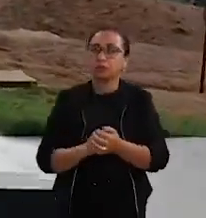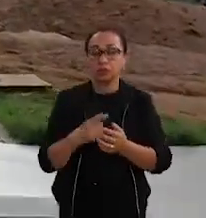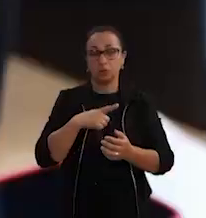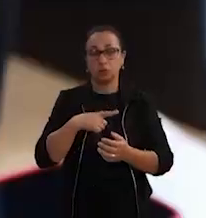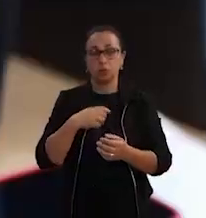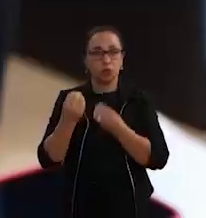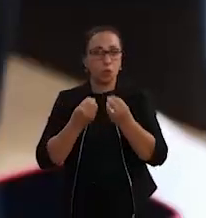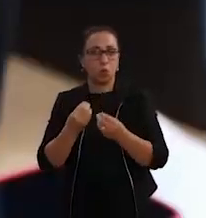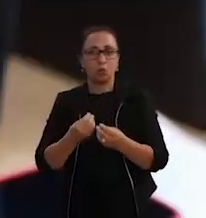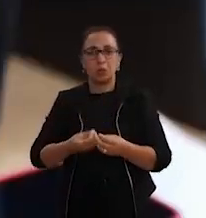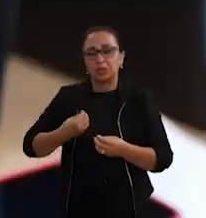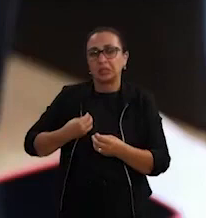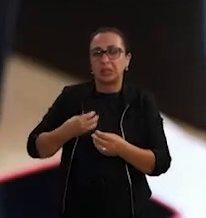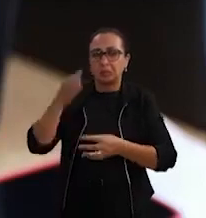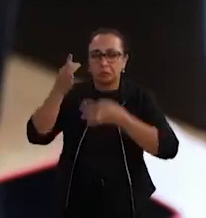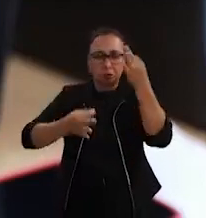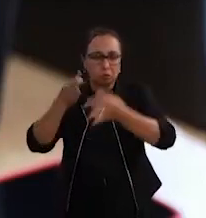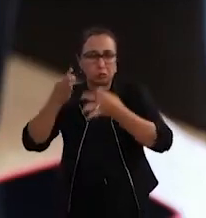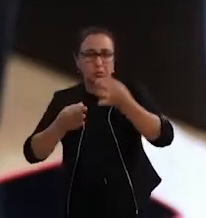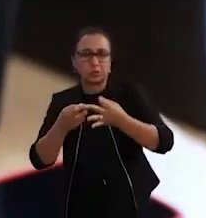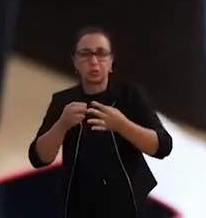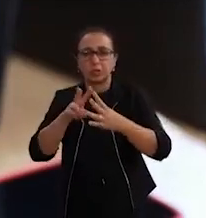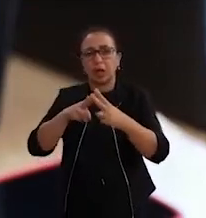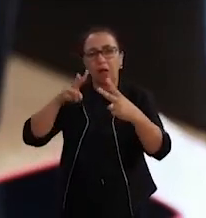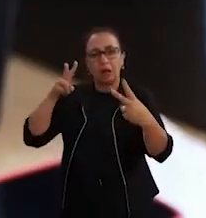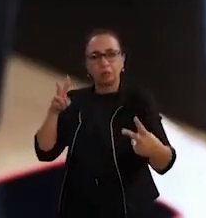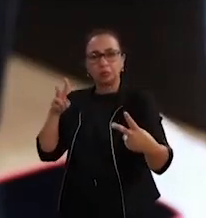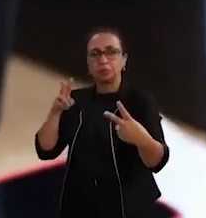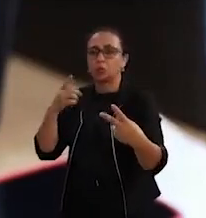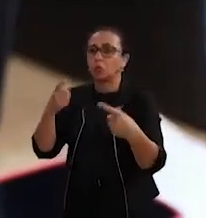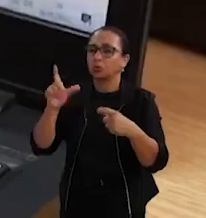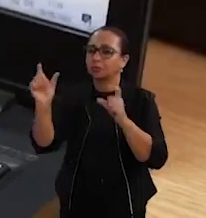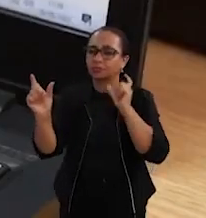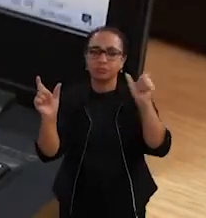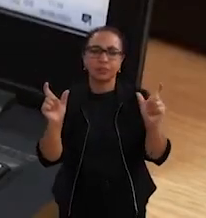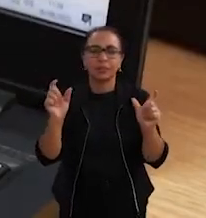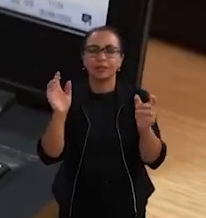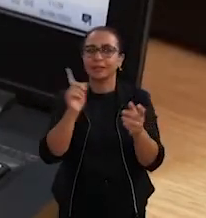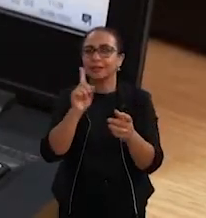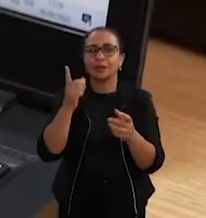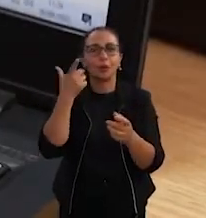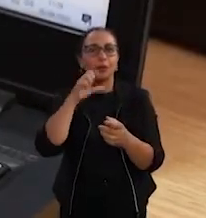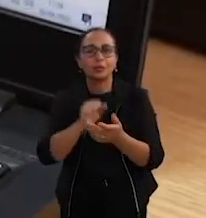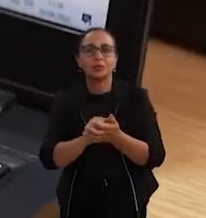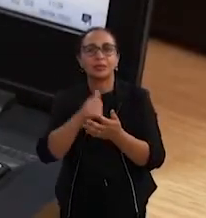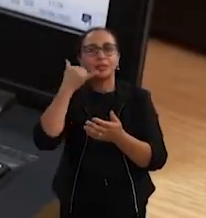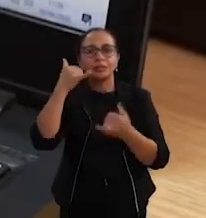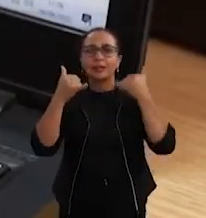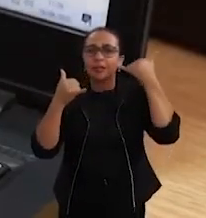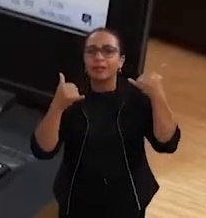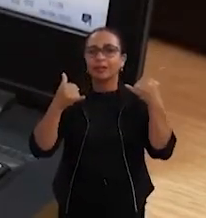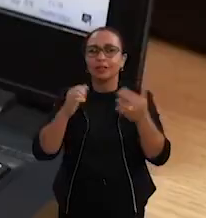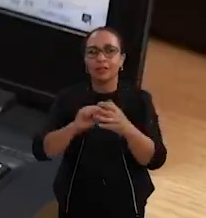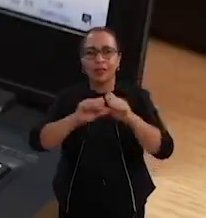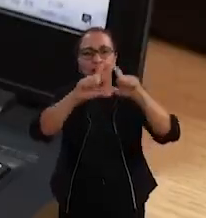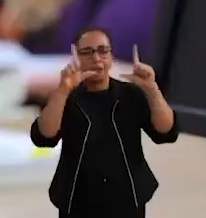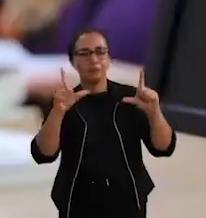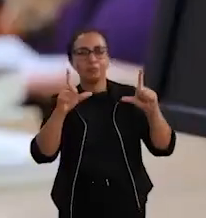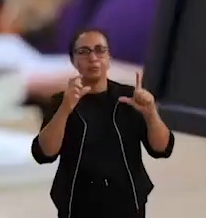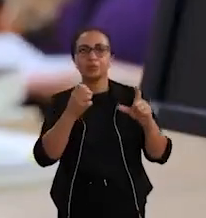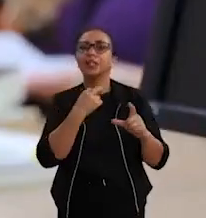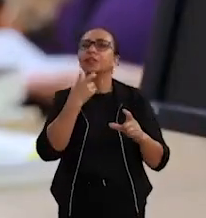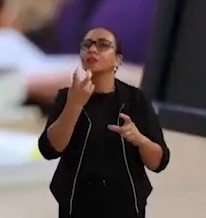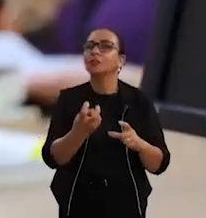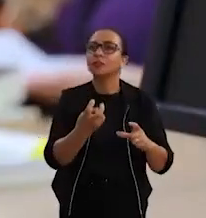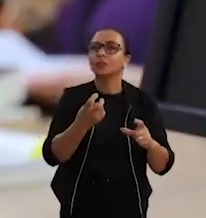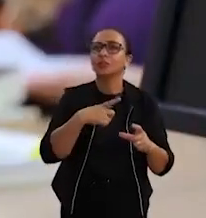por exemplo, tive a oportunidade de participar de audiências onde as partes mal conseguiam manejar o telefone celular,